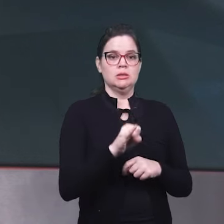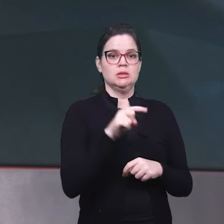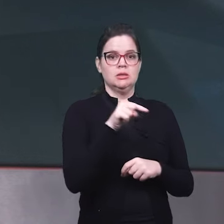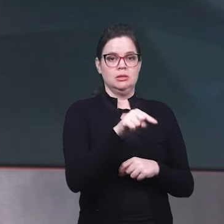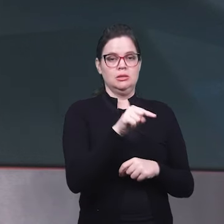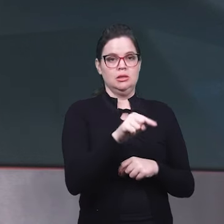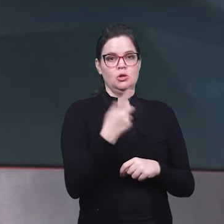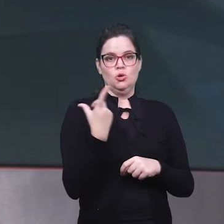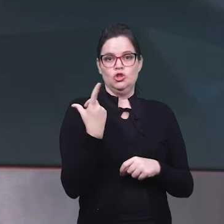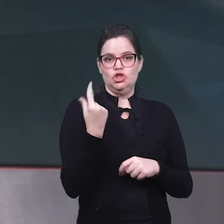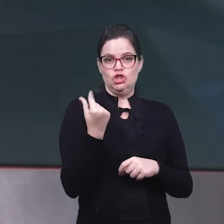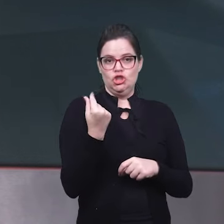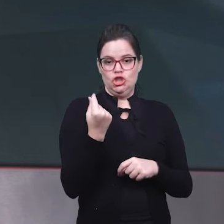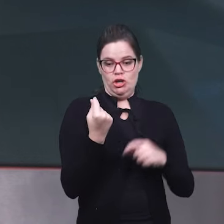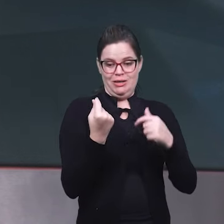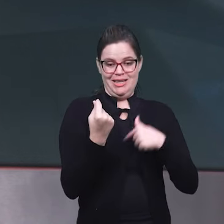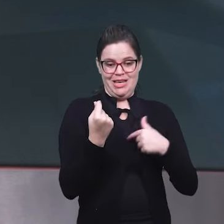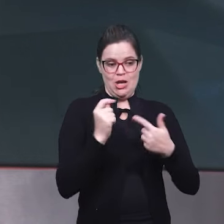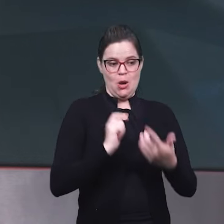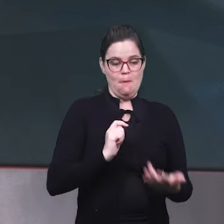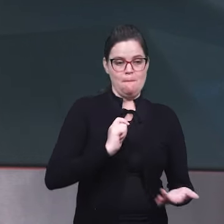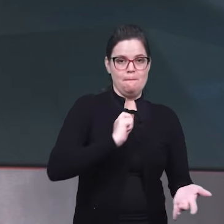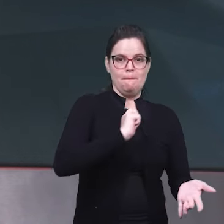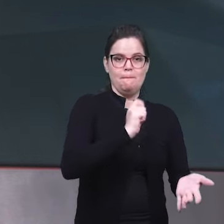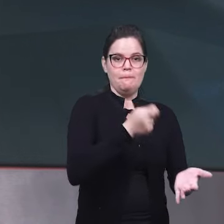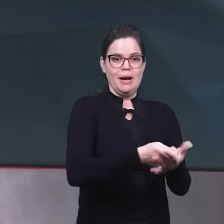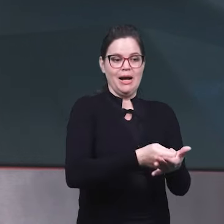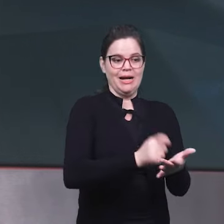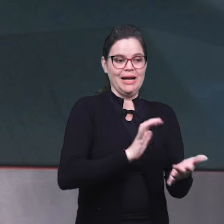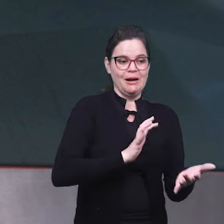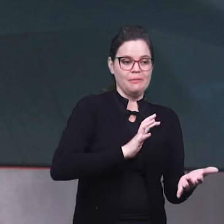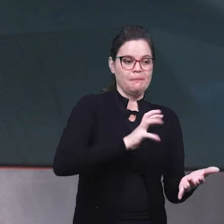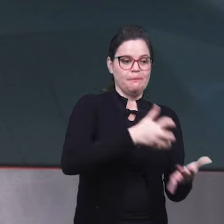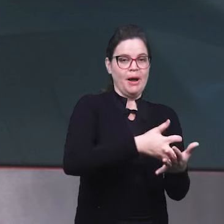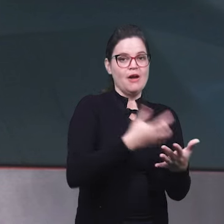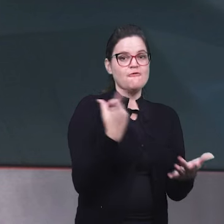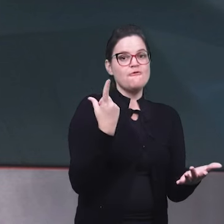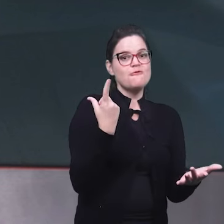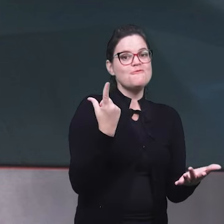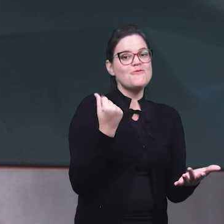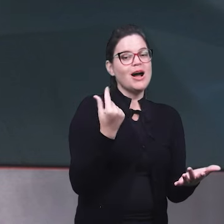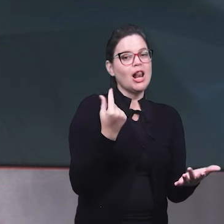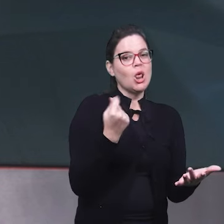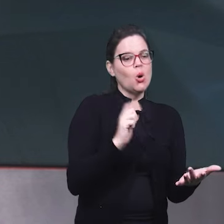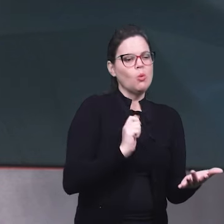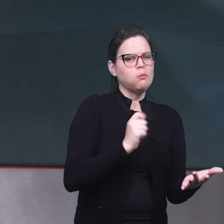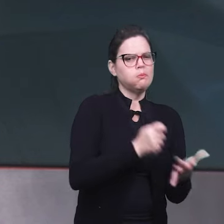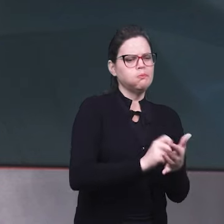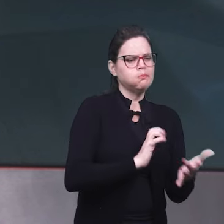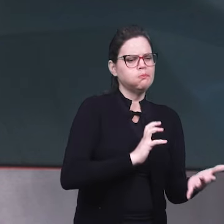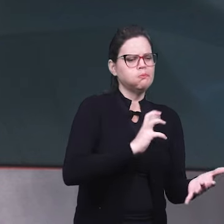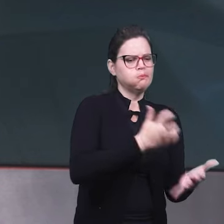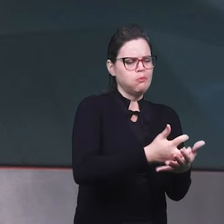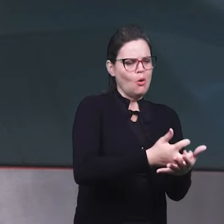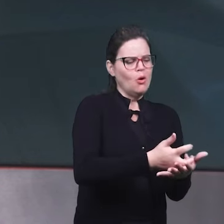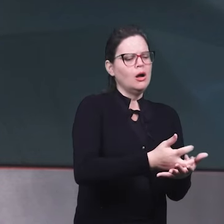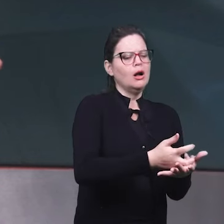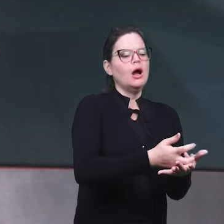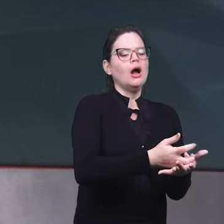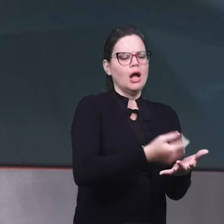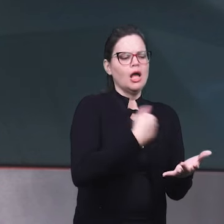se aquele dinheiro empregado naquela aquisição vai te trazer